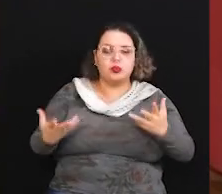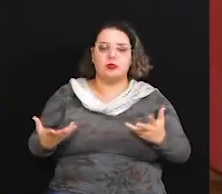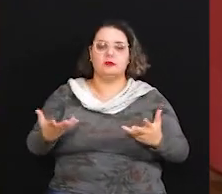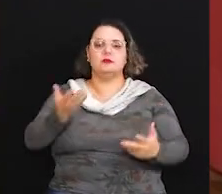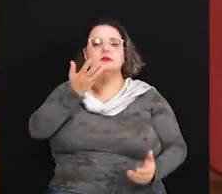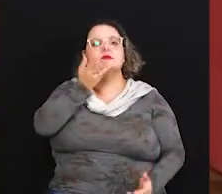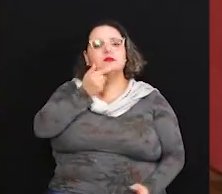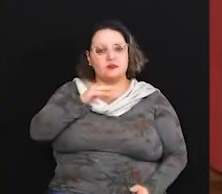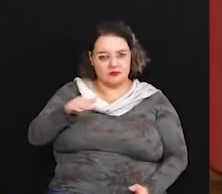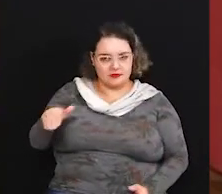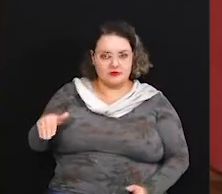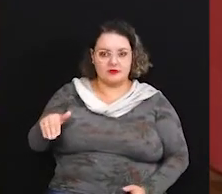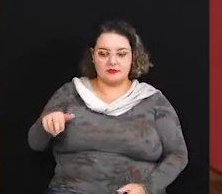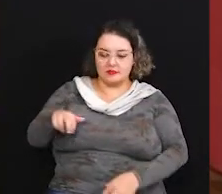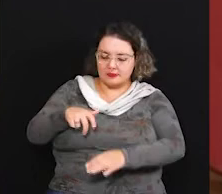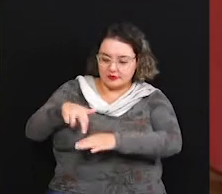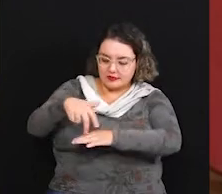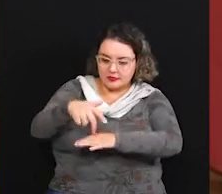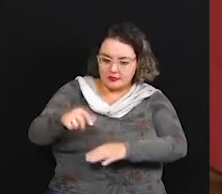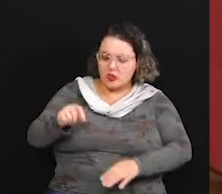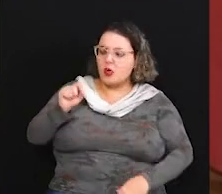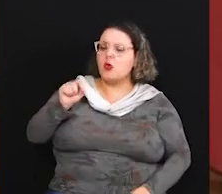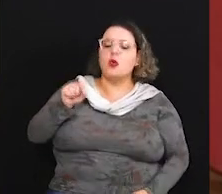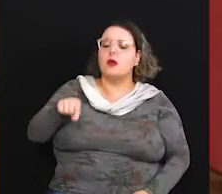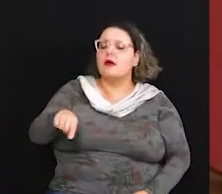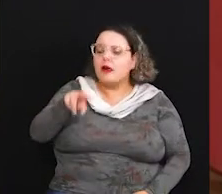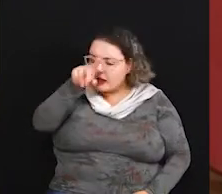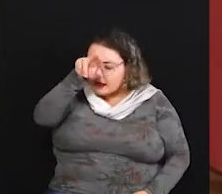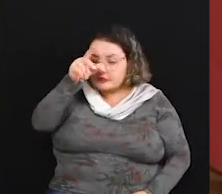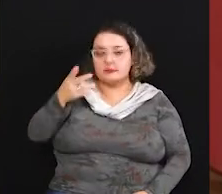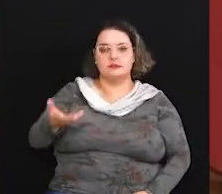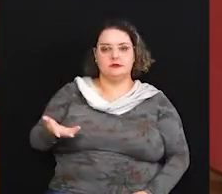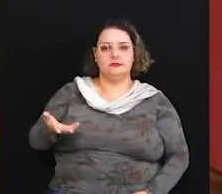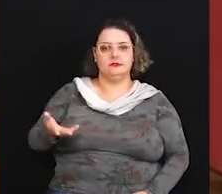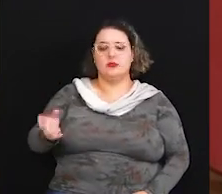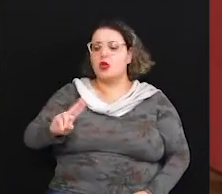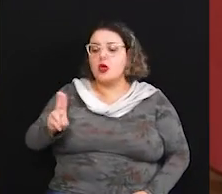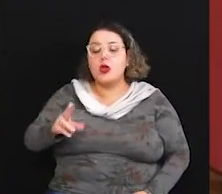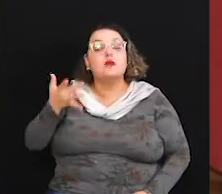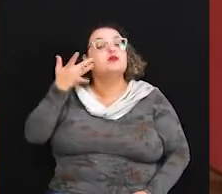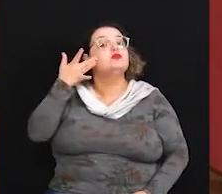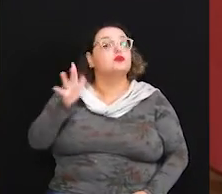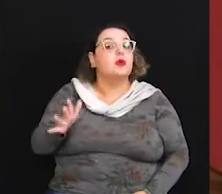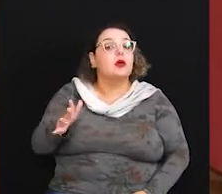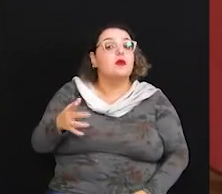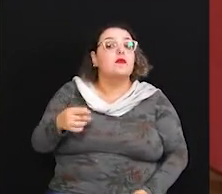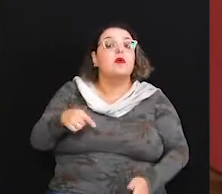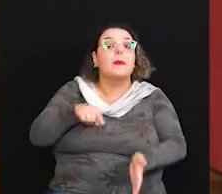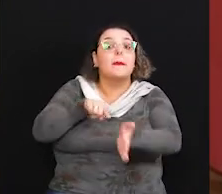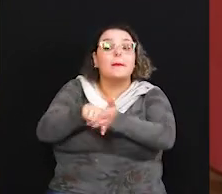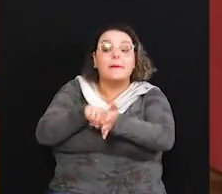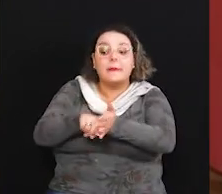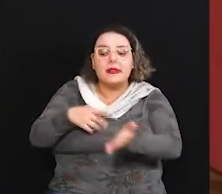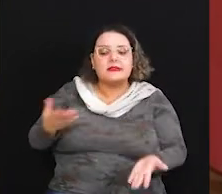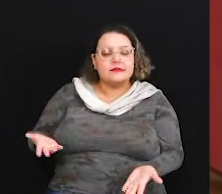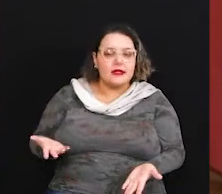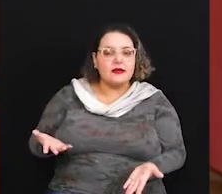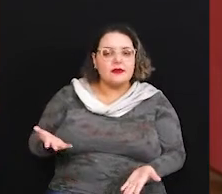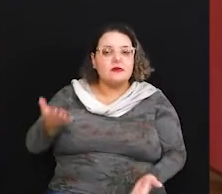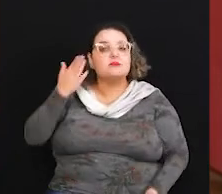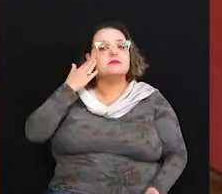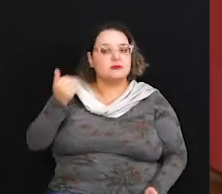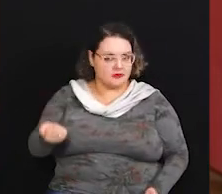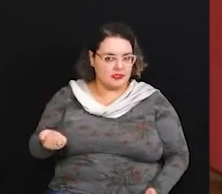com as crianças. As crianças estão andando, falam, ai, o que é esse bicho que é? Como é que chama? Não sei, vamos descobrir que esse